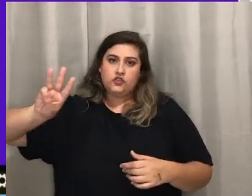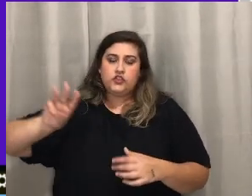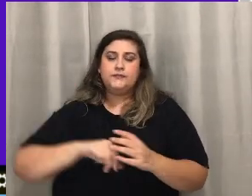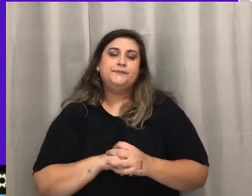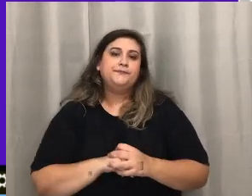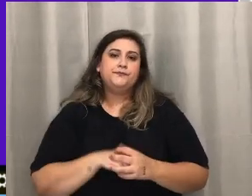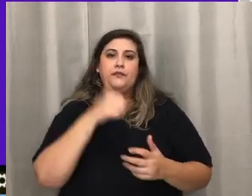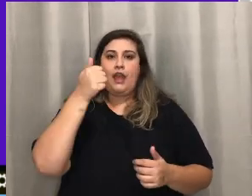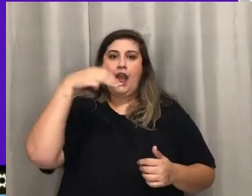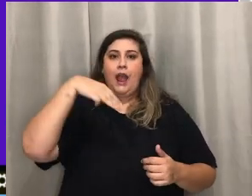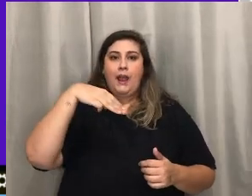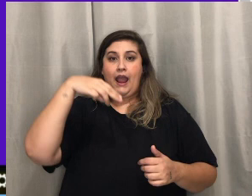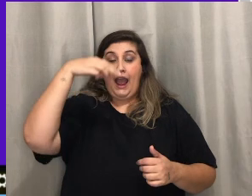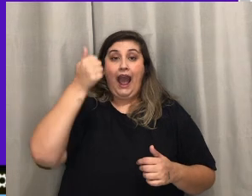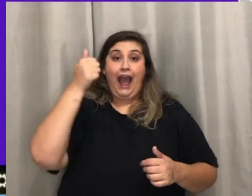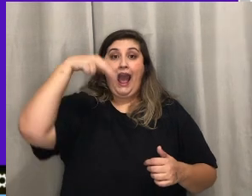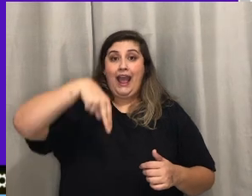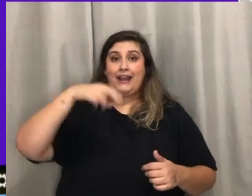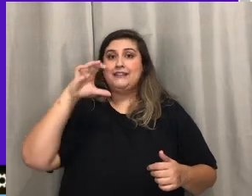site